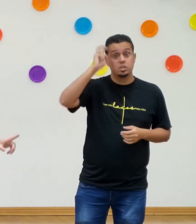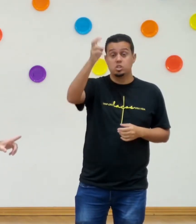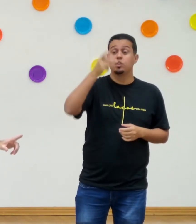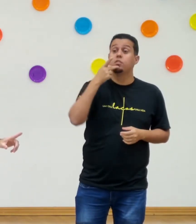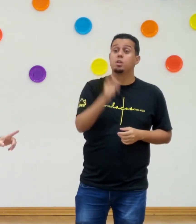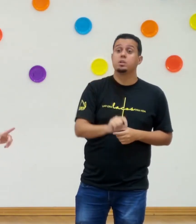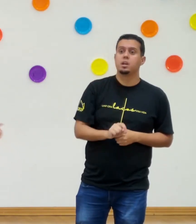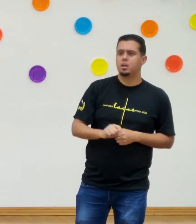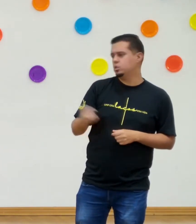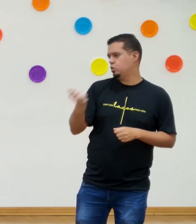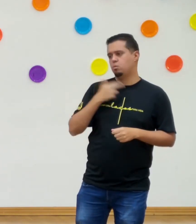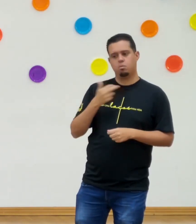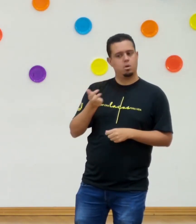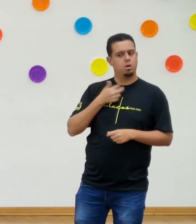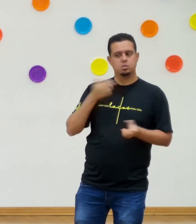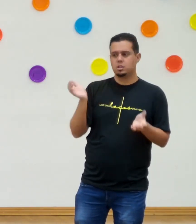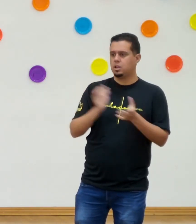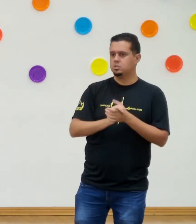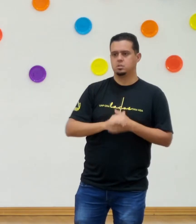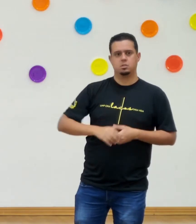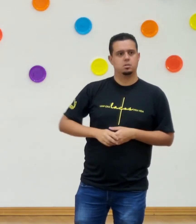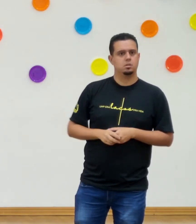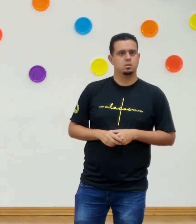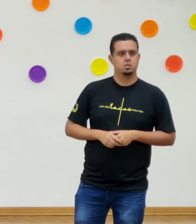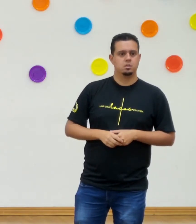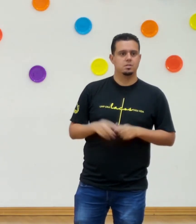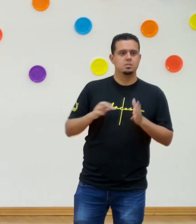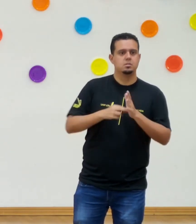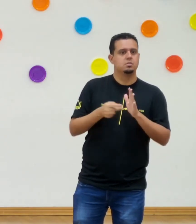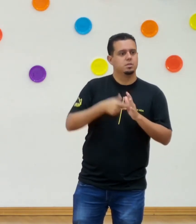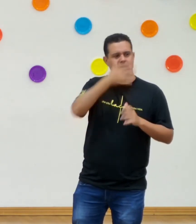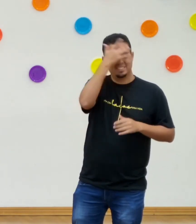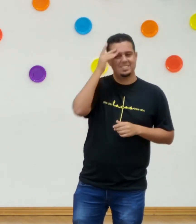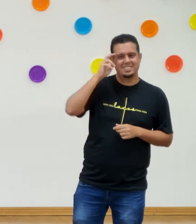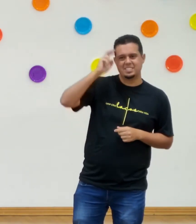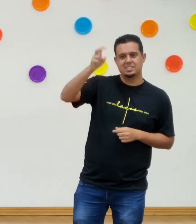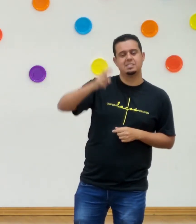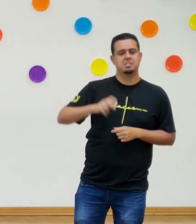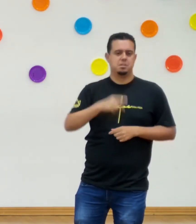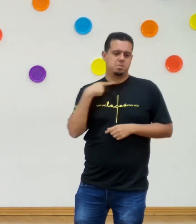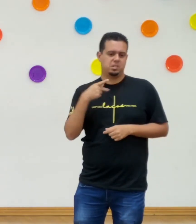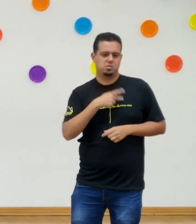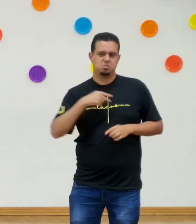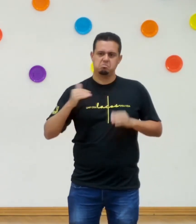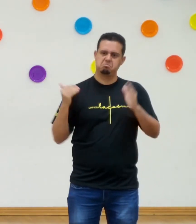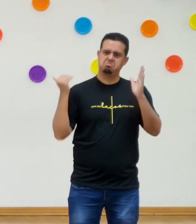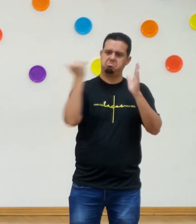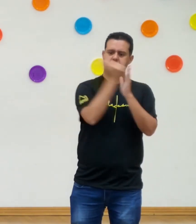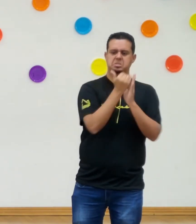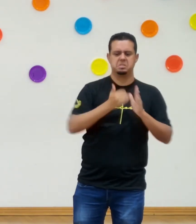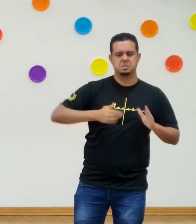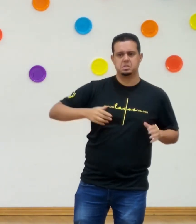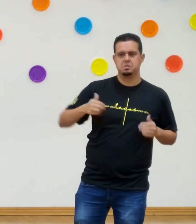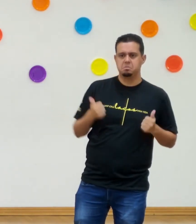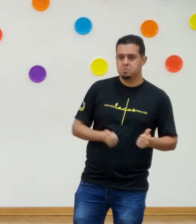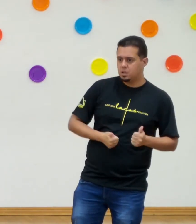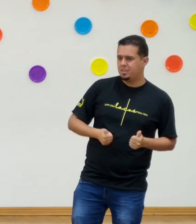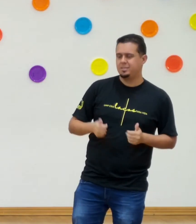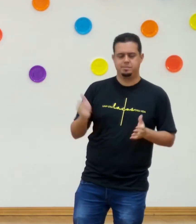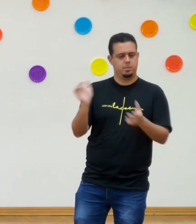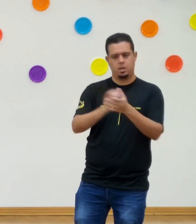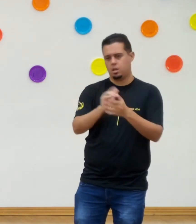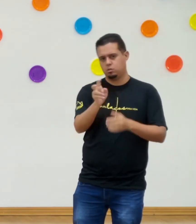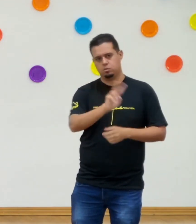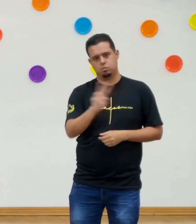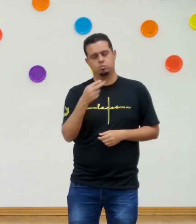pode. Gente boa que eu digo é erudito, né? Pastor bom, gente grande, peixe grande, aí fala, não pode casar de